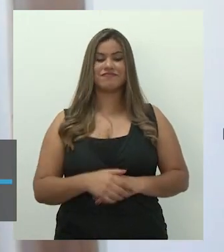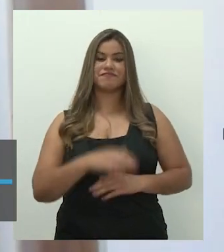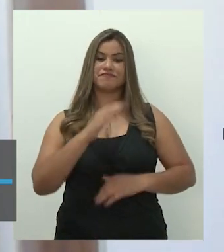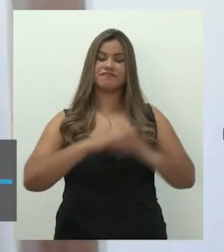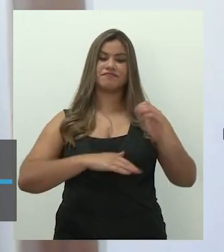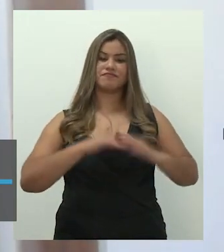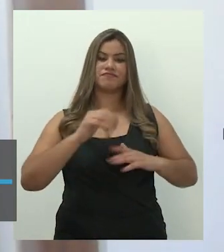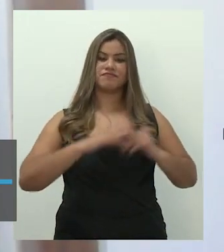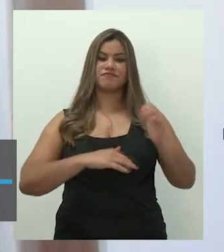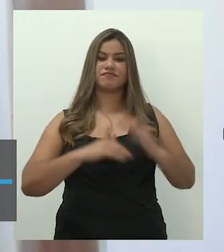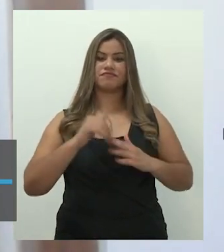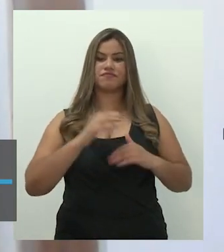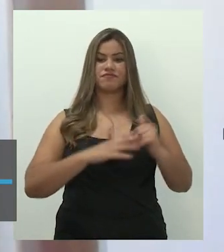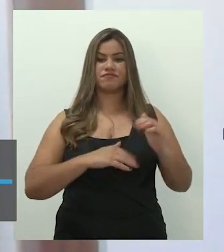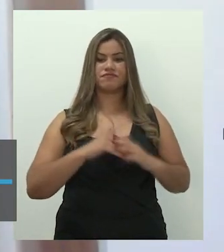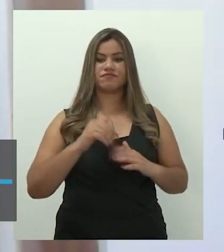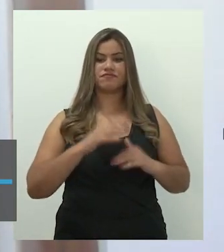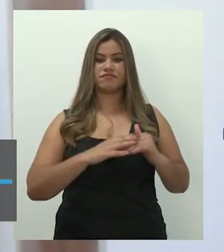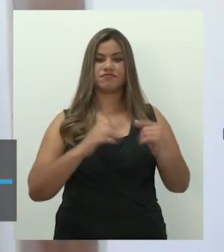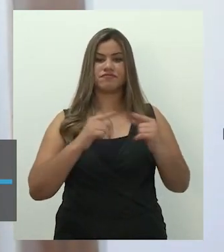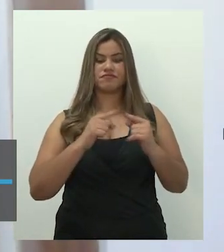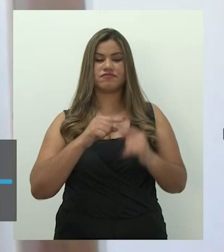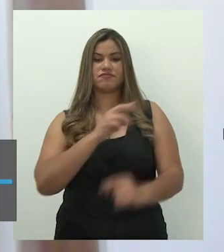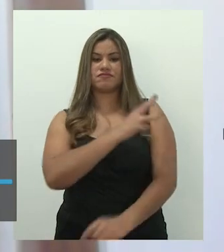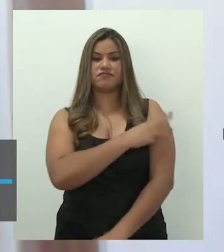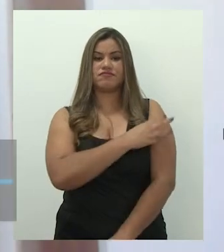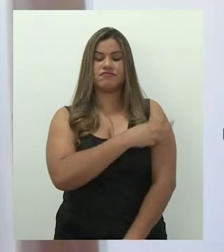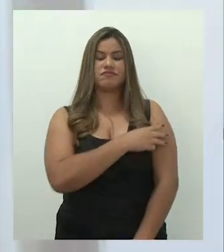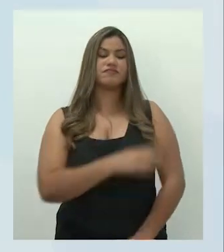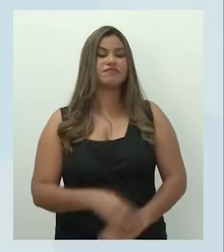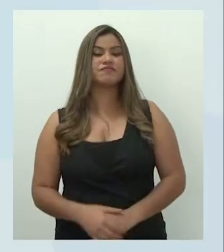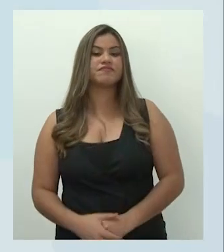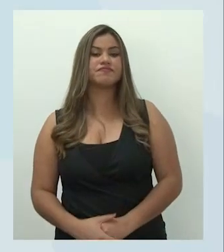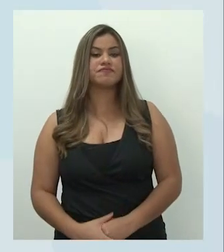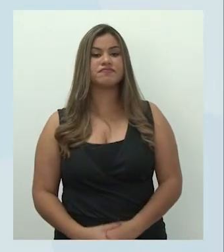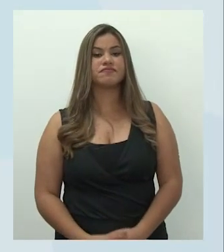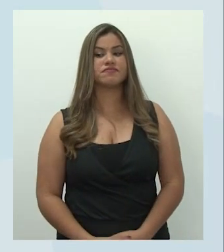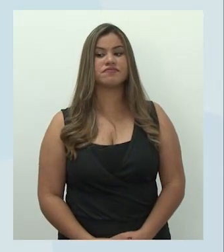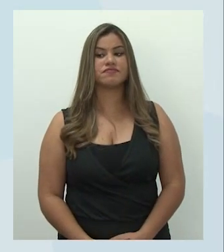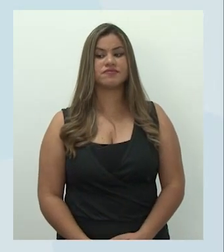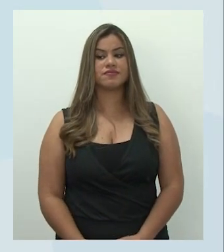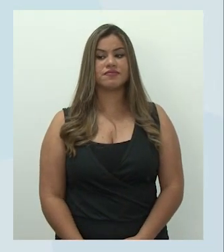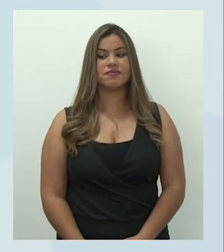nas habilidades que a gente vai trabalhar do terceiro ano. Por favor, o slide aí na tela.